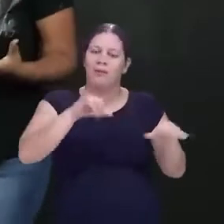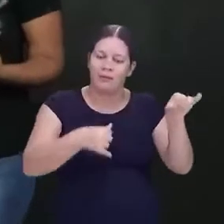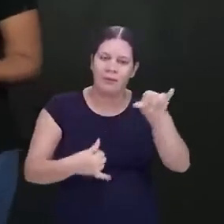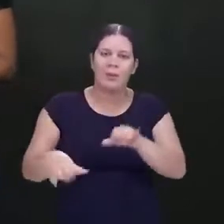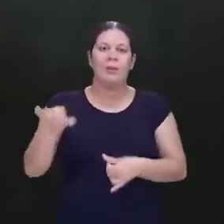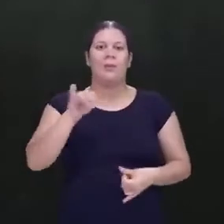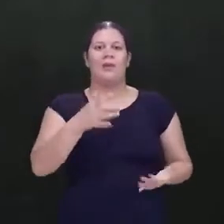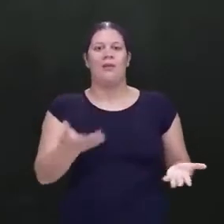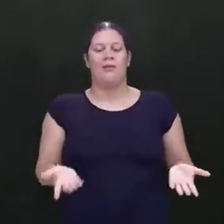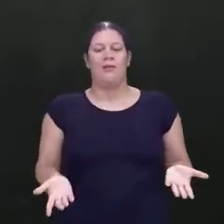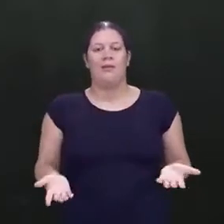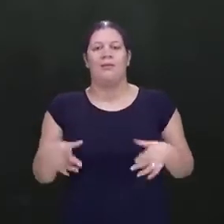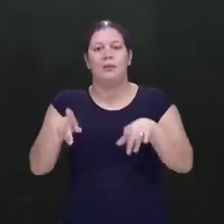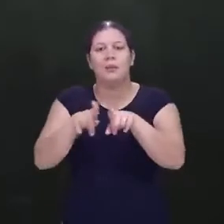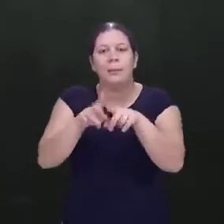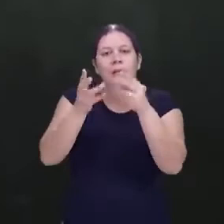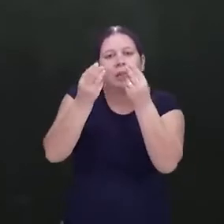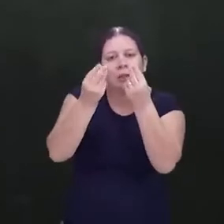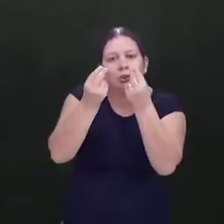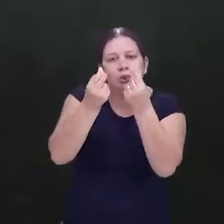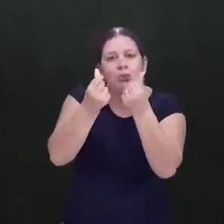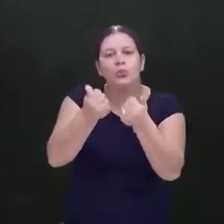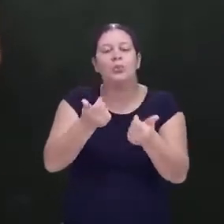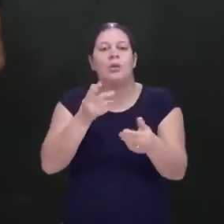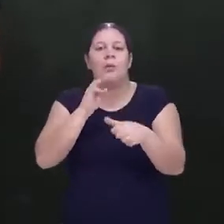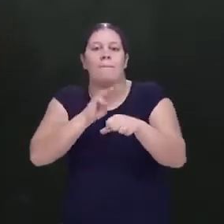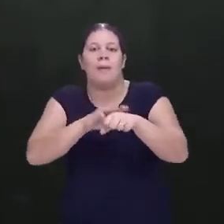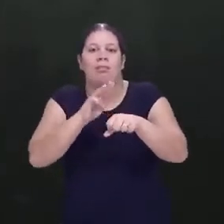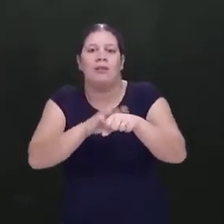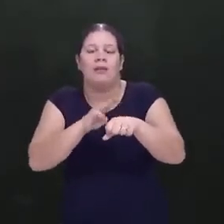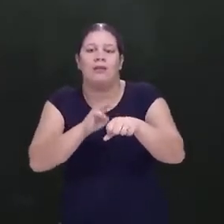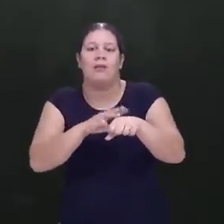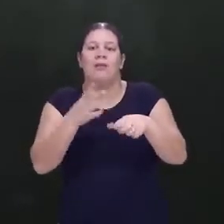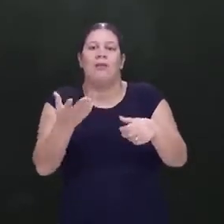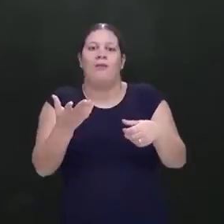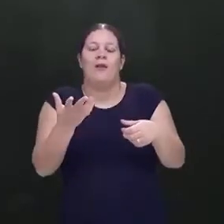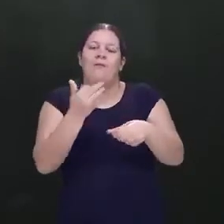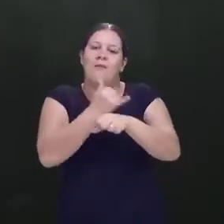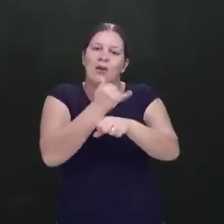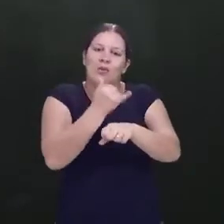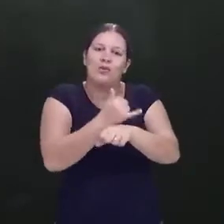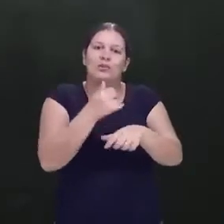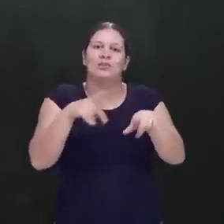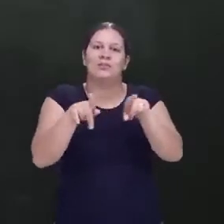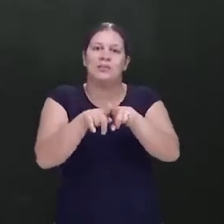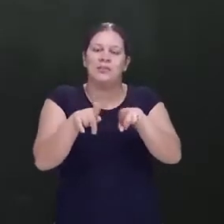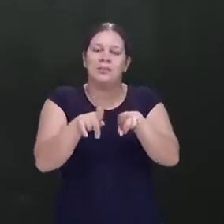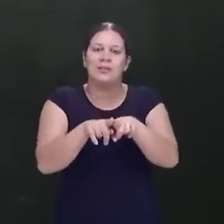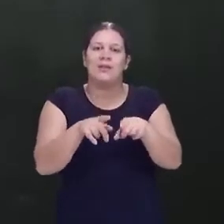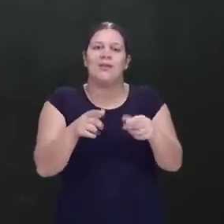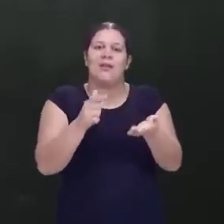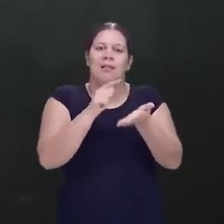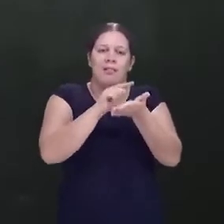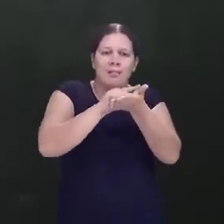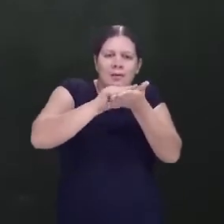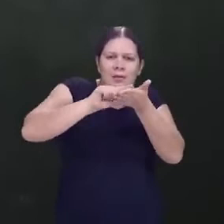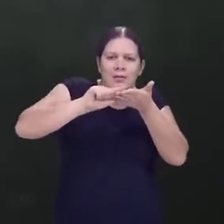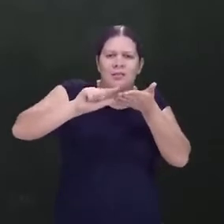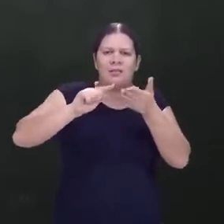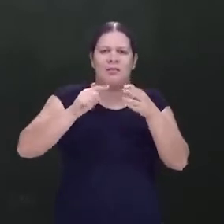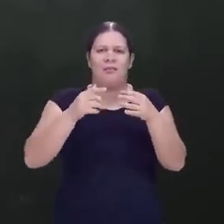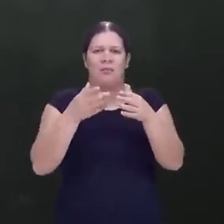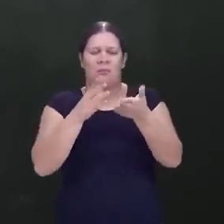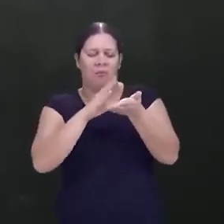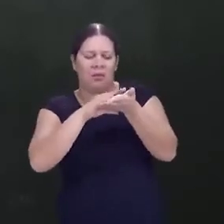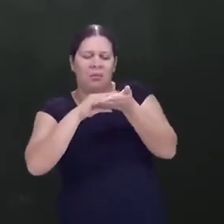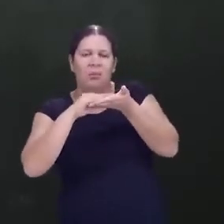Outras evidências. Alterar a textura do material. Na ferrugem acontece isso. né? Era uma superfície lisa, ela fica